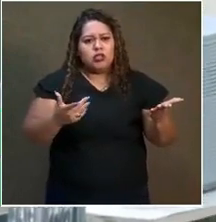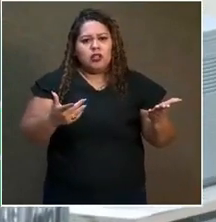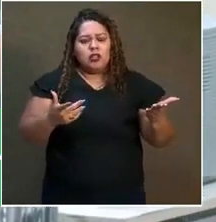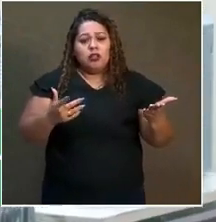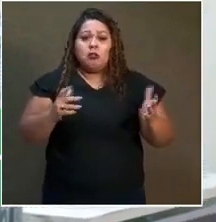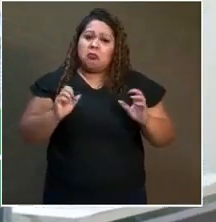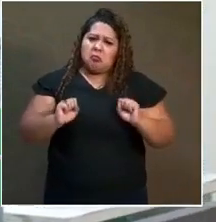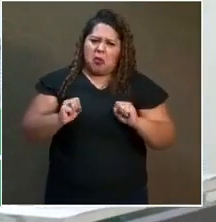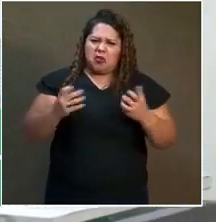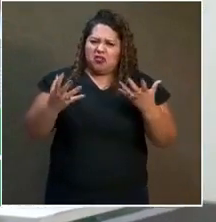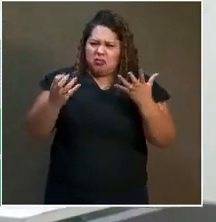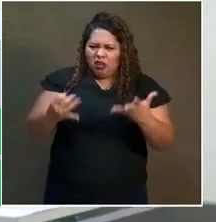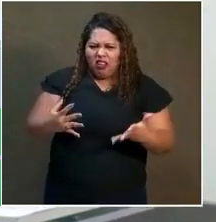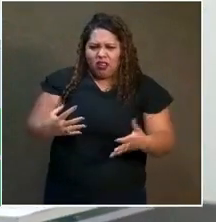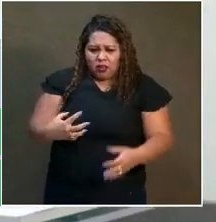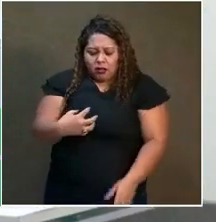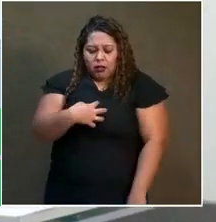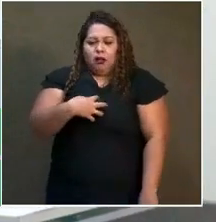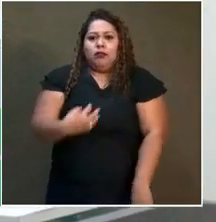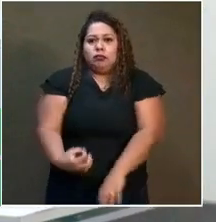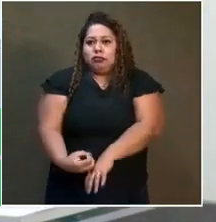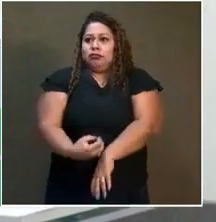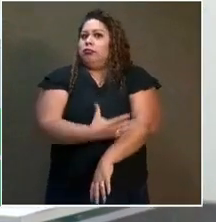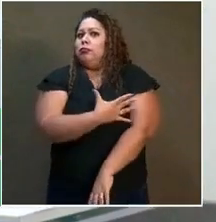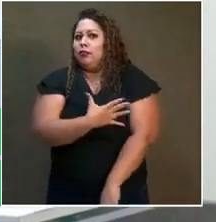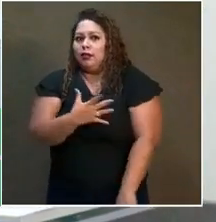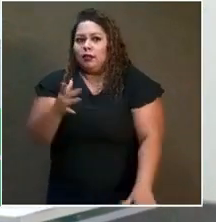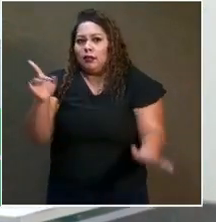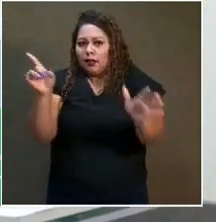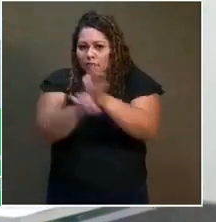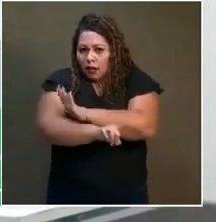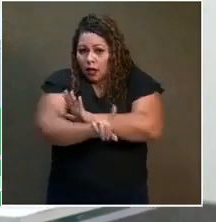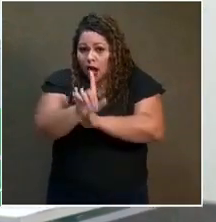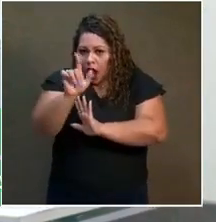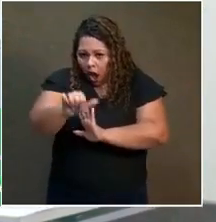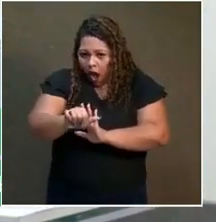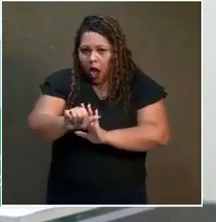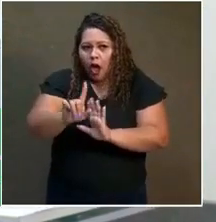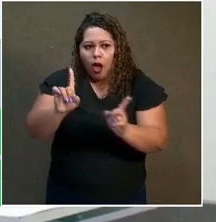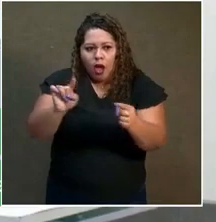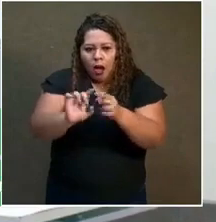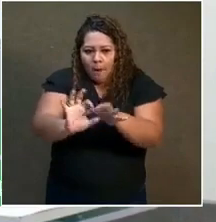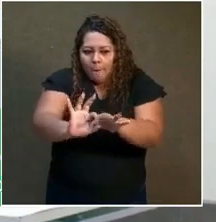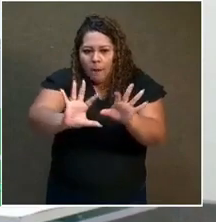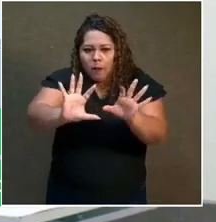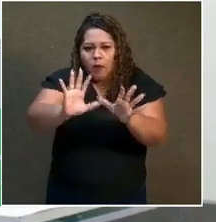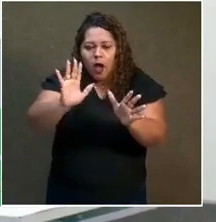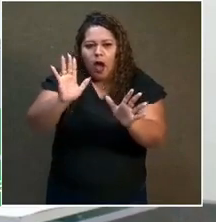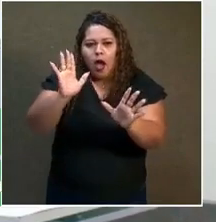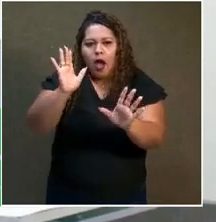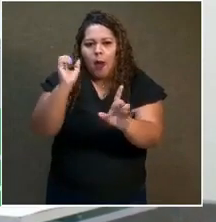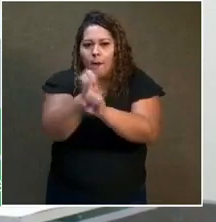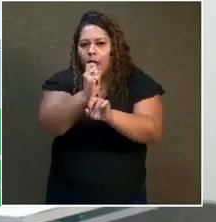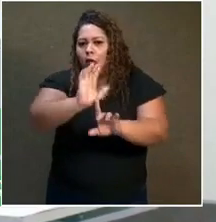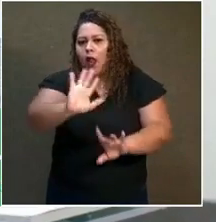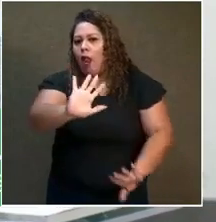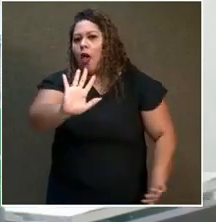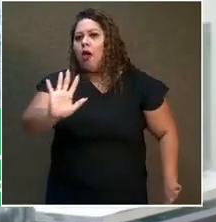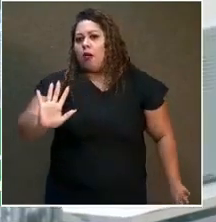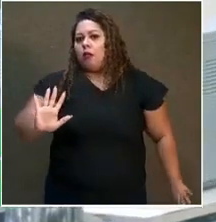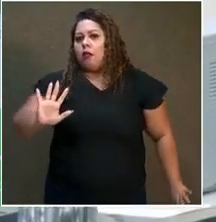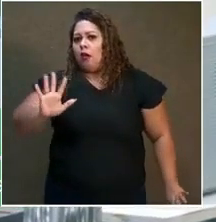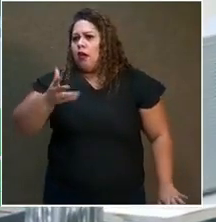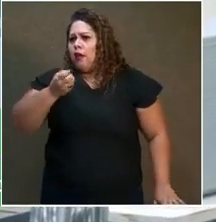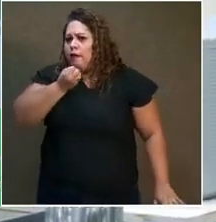pode justificar uma violenta emoção? Não estou perguntando se isso é carta branca para matar, porque não é. Não é. E ele confessou